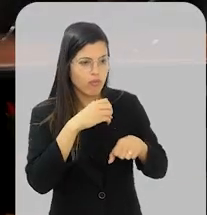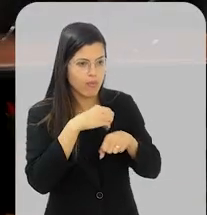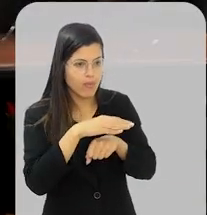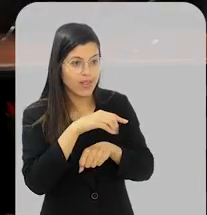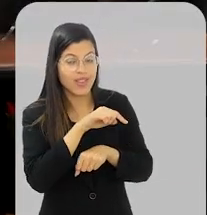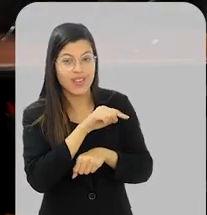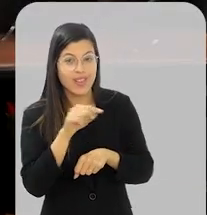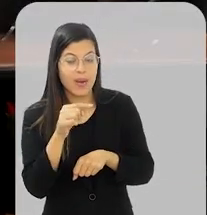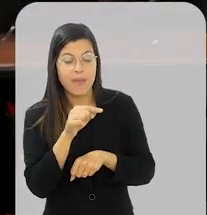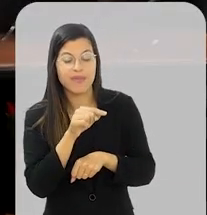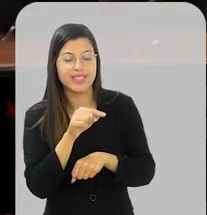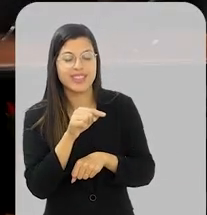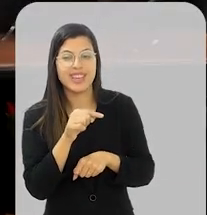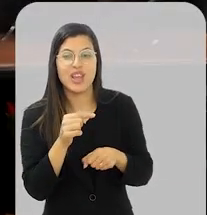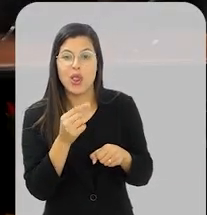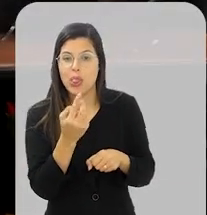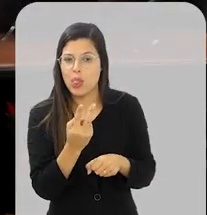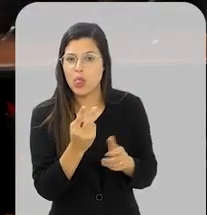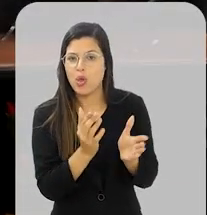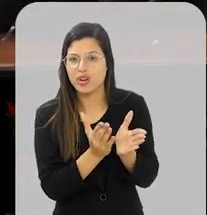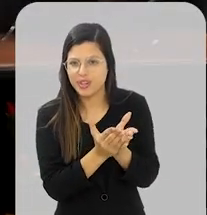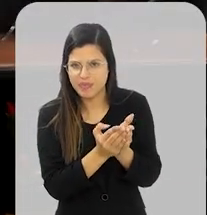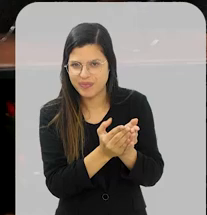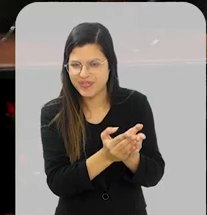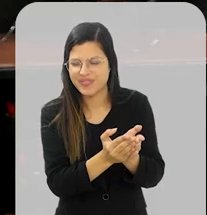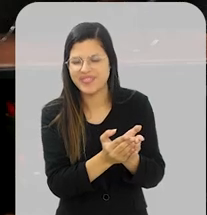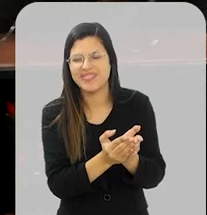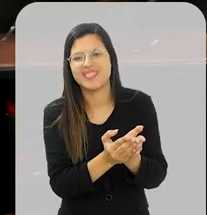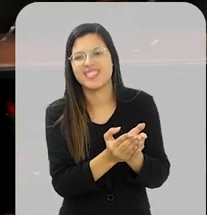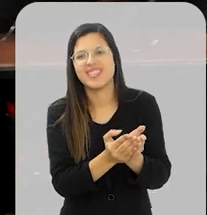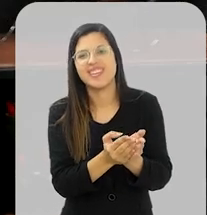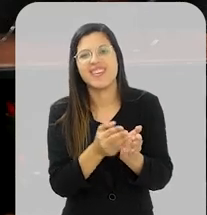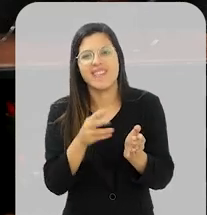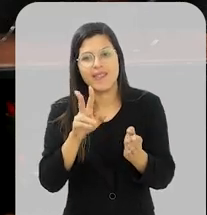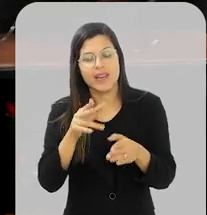dois transatlânticos que vão estar chegando